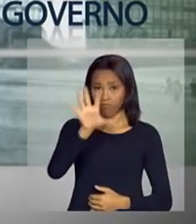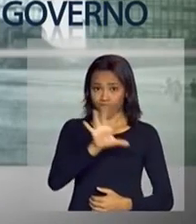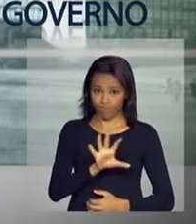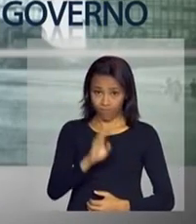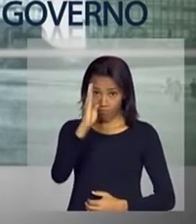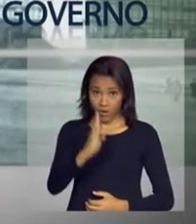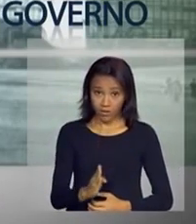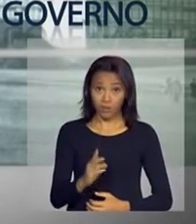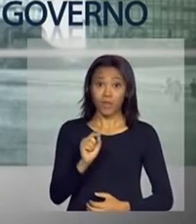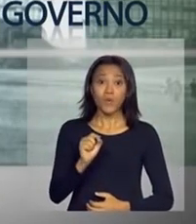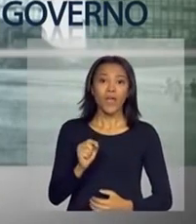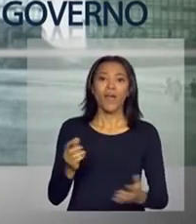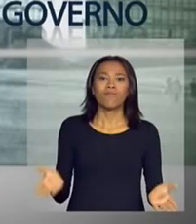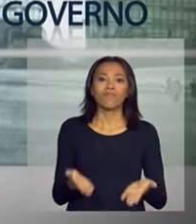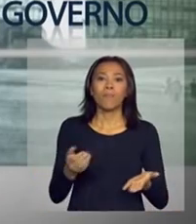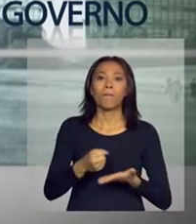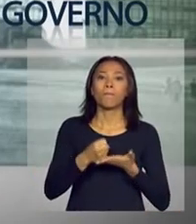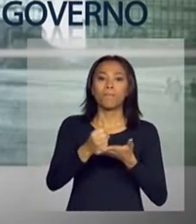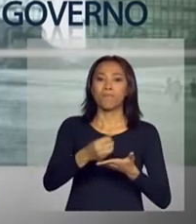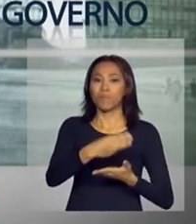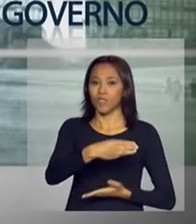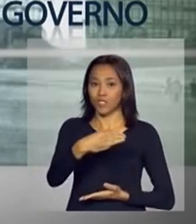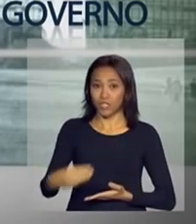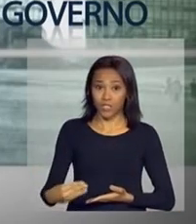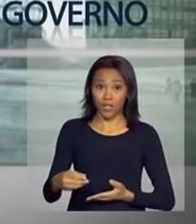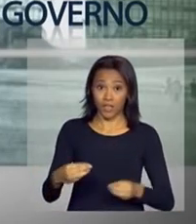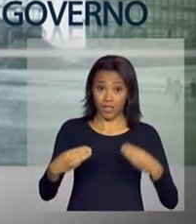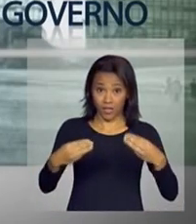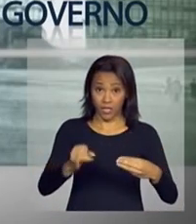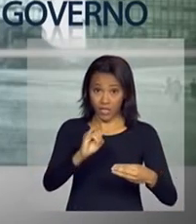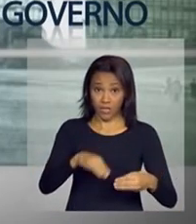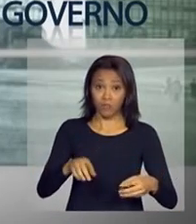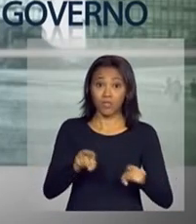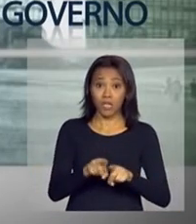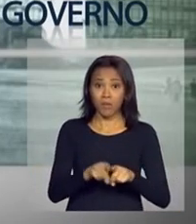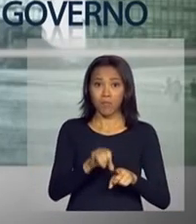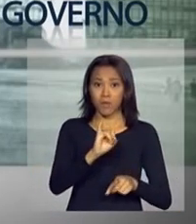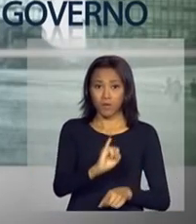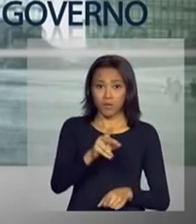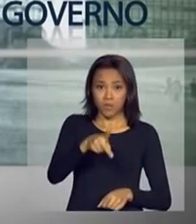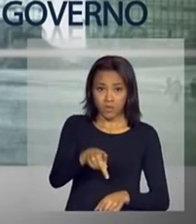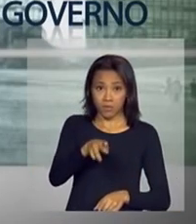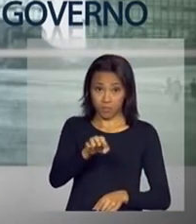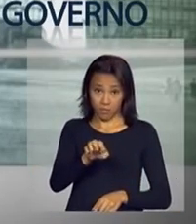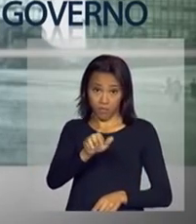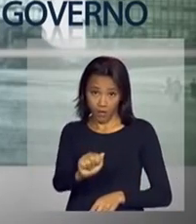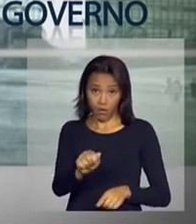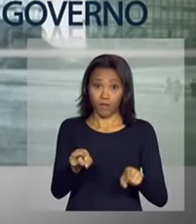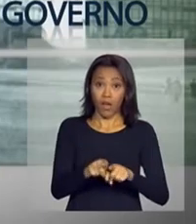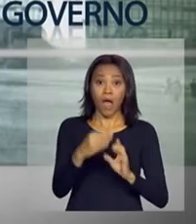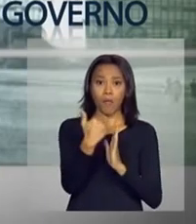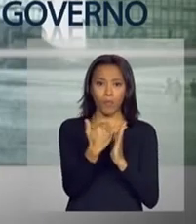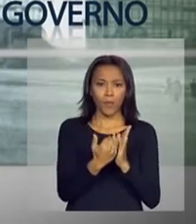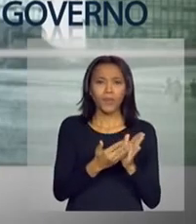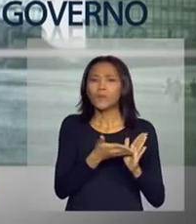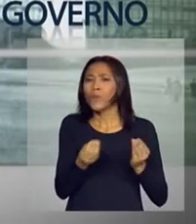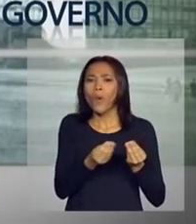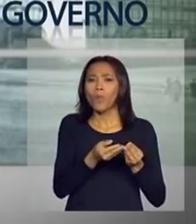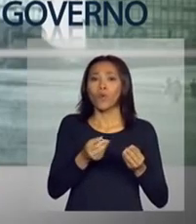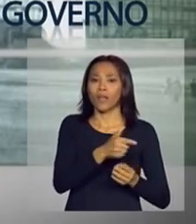Você acompanhou a reapresentação do discurso do ministro da Integração Nacional, Fernando Bezerra, na abertura da primeira